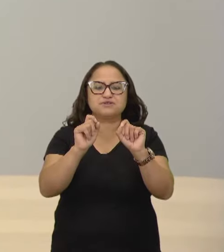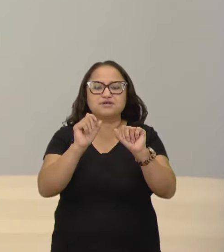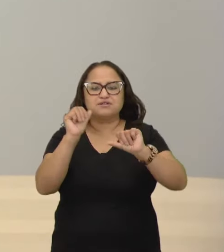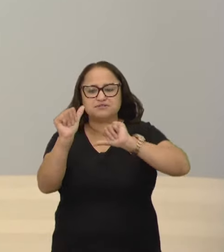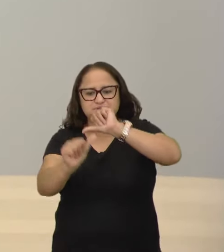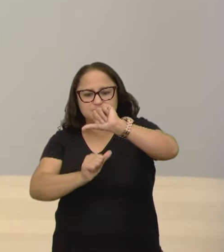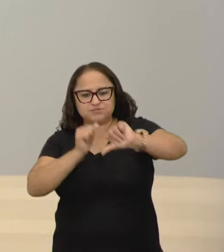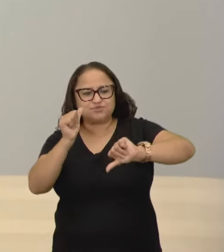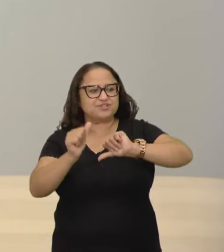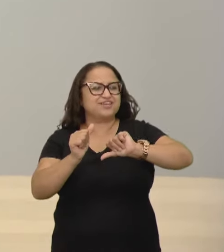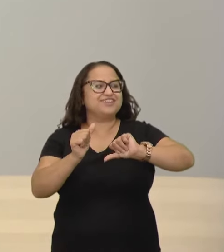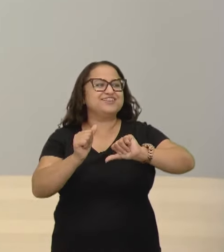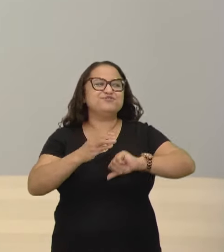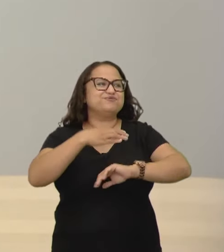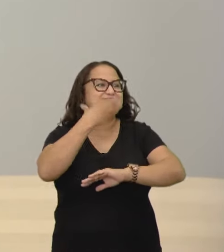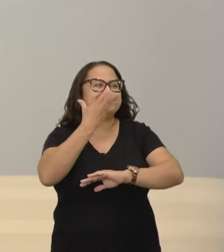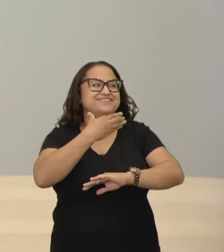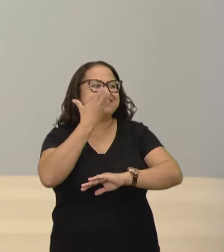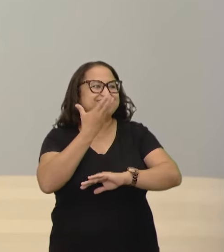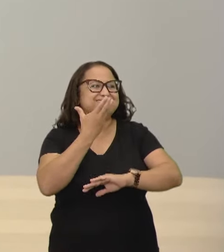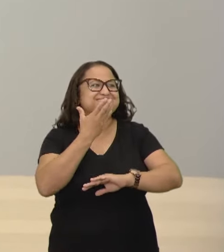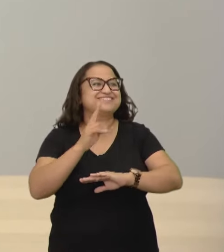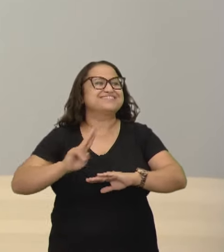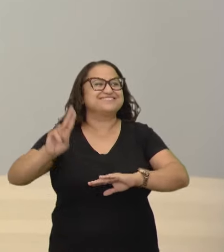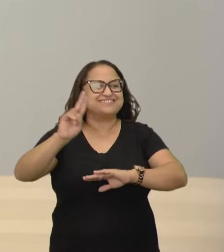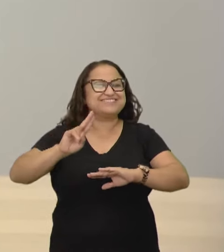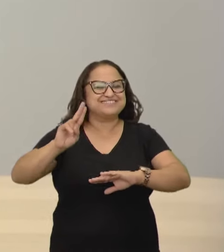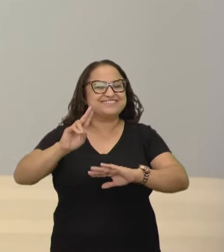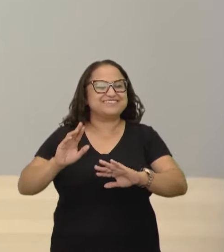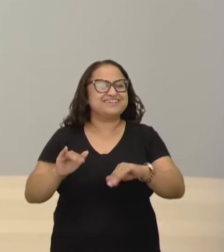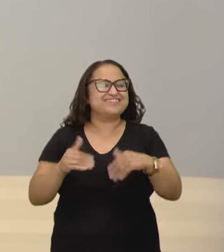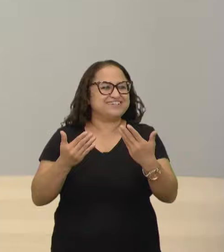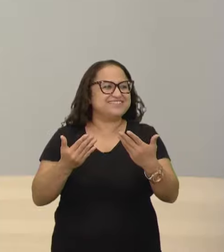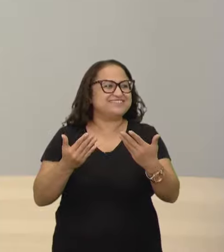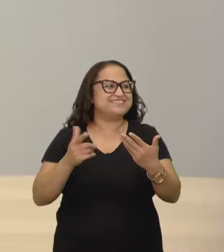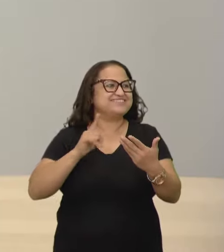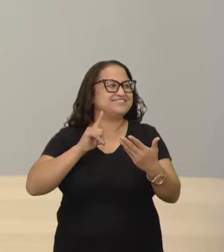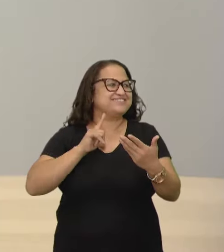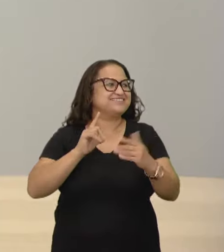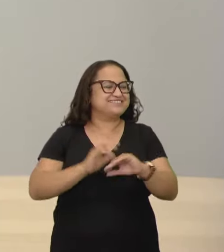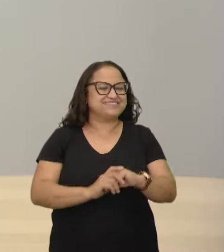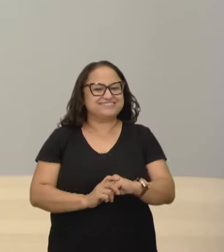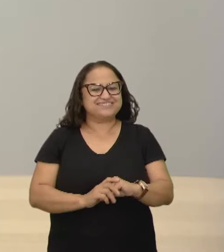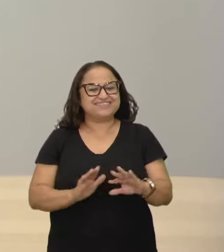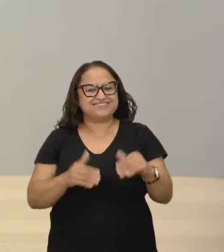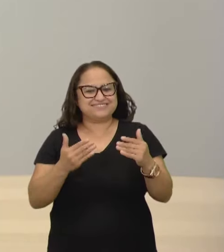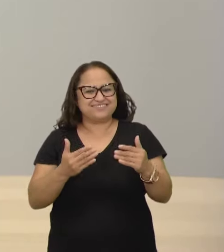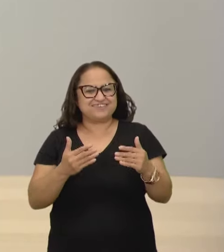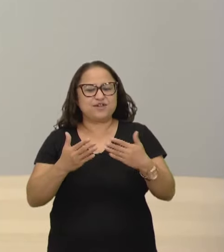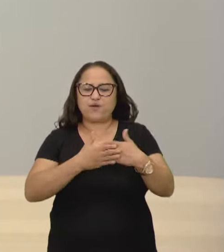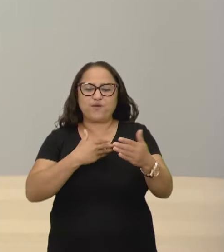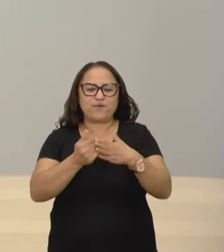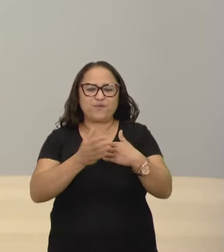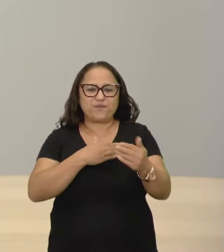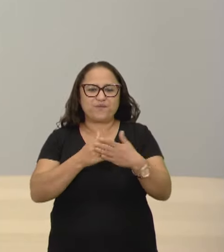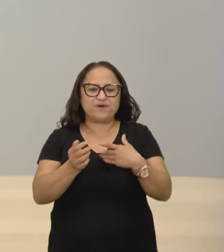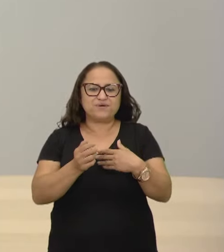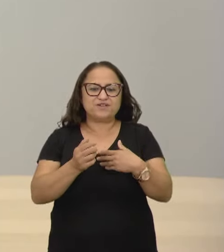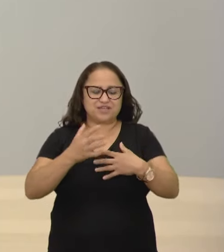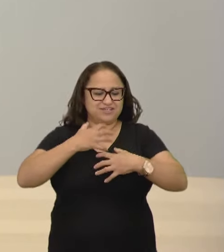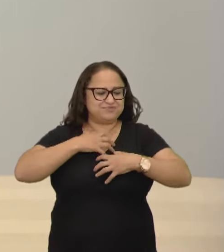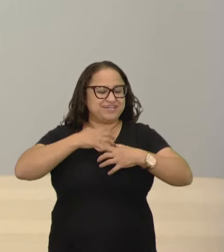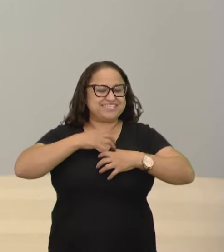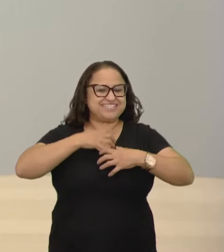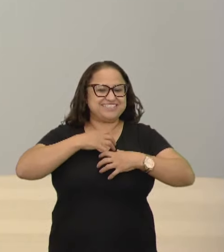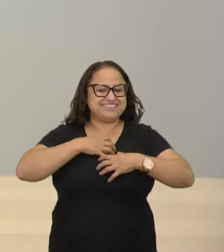transformar essa maçã, utilizá-la para algo, eu estou produzindo riqueza. Então a gente não pode esquecer, sobre qualquer situação, é